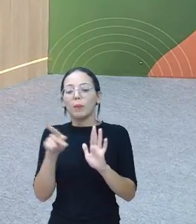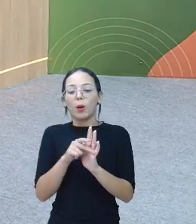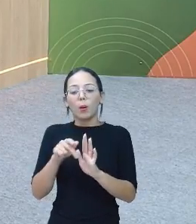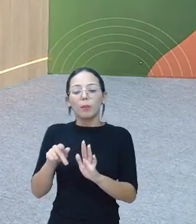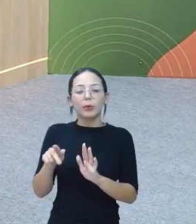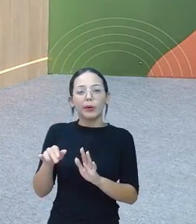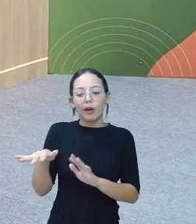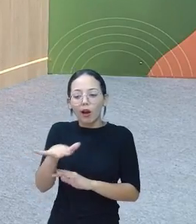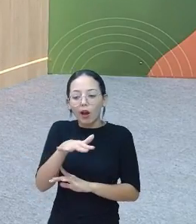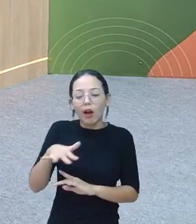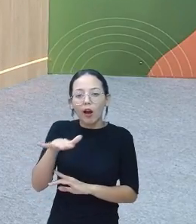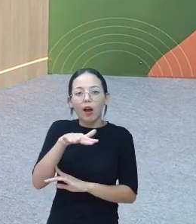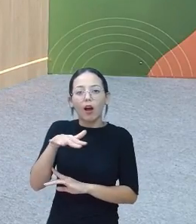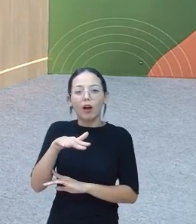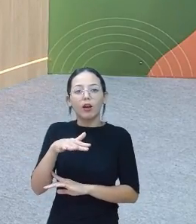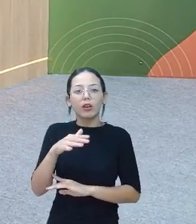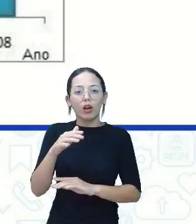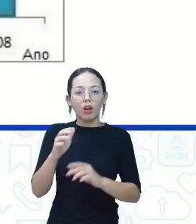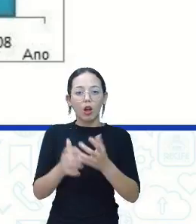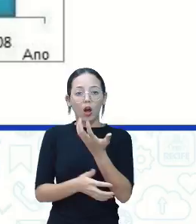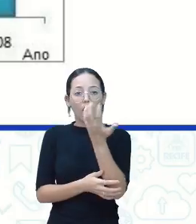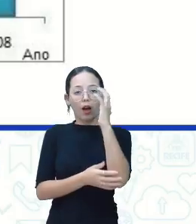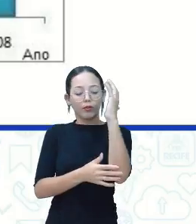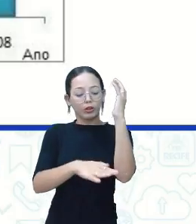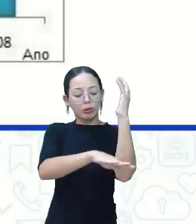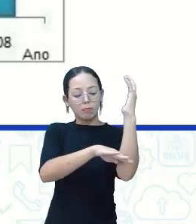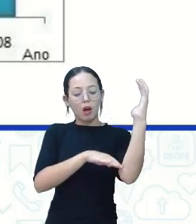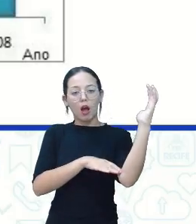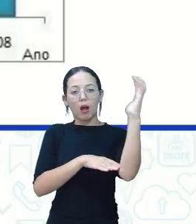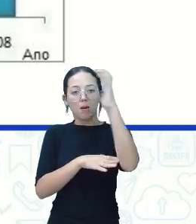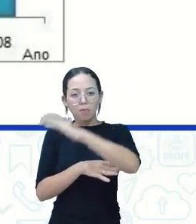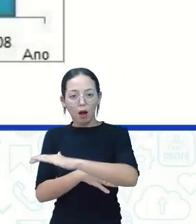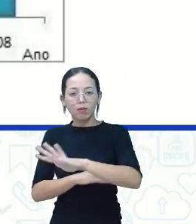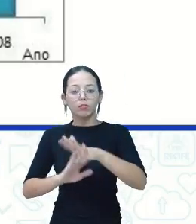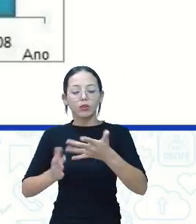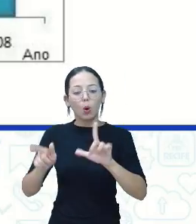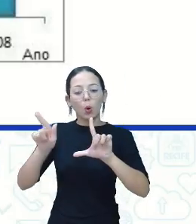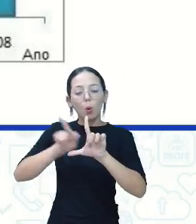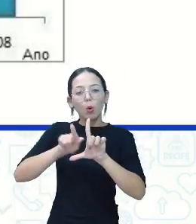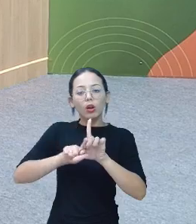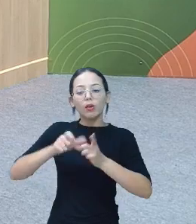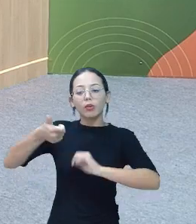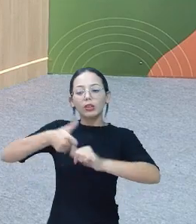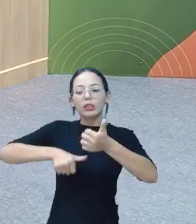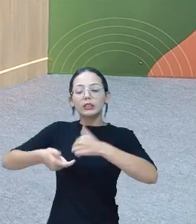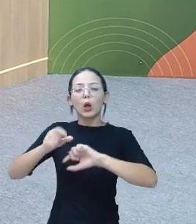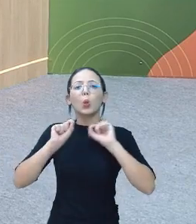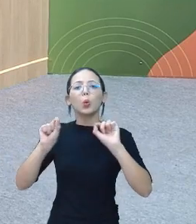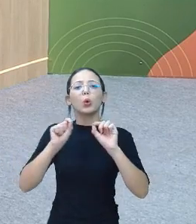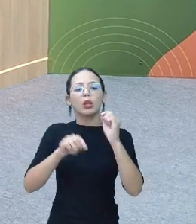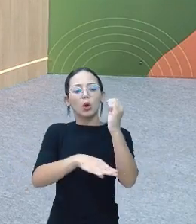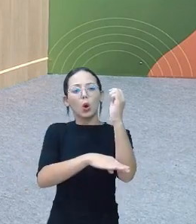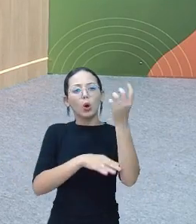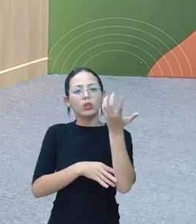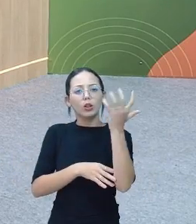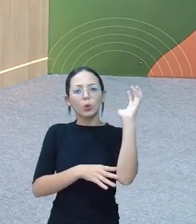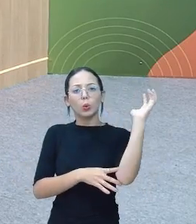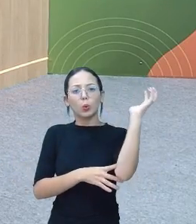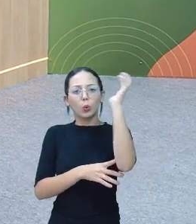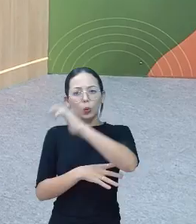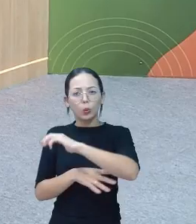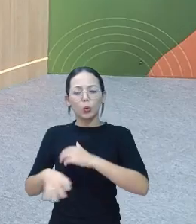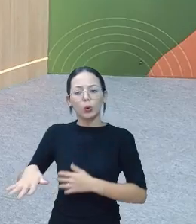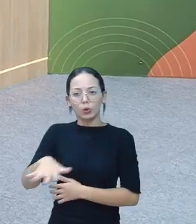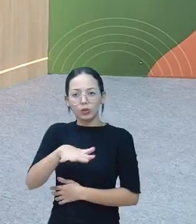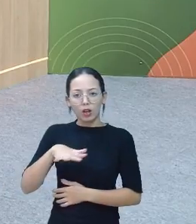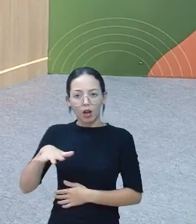área desmatada em quilômetros quadrados. Então esse gráfico vai fazer a análise do que foi desmatado em quilômetros quadrados com